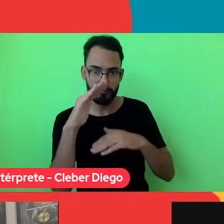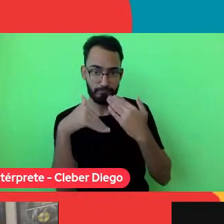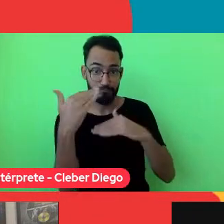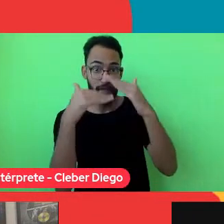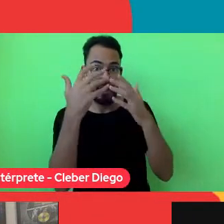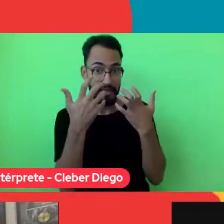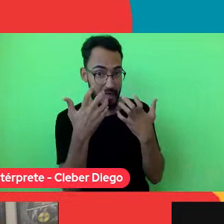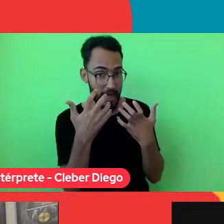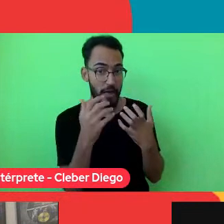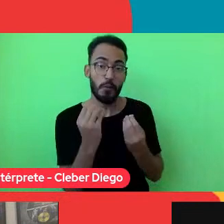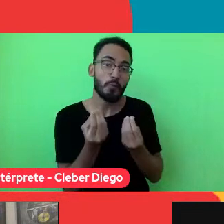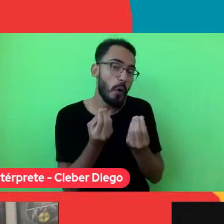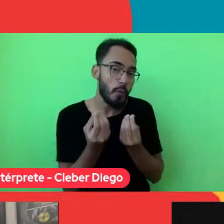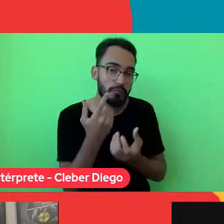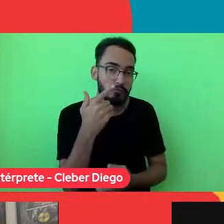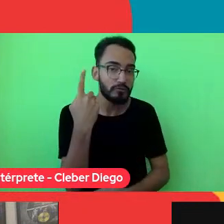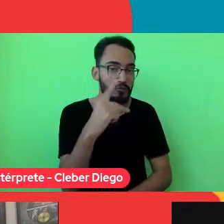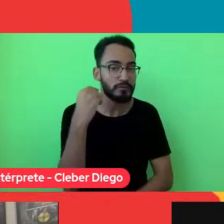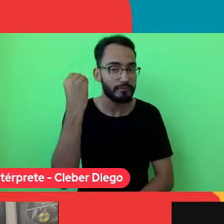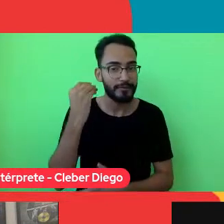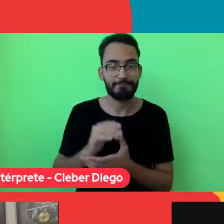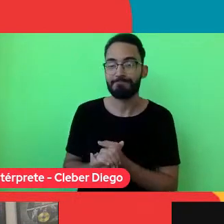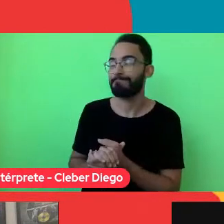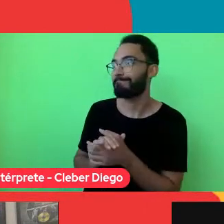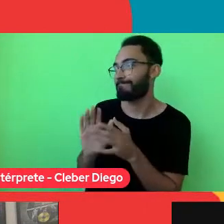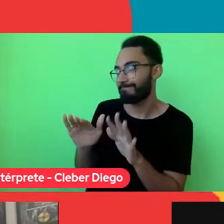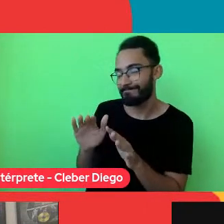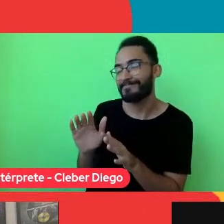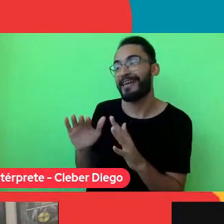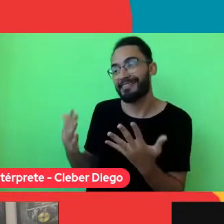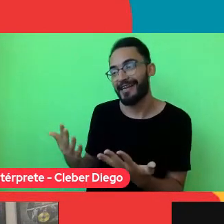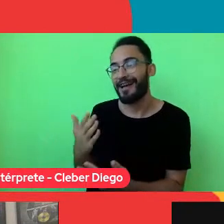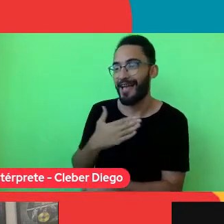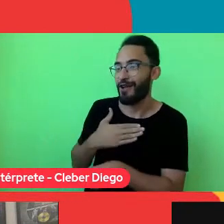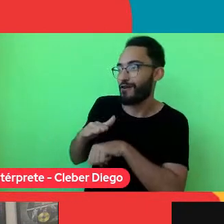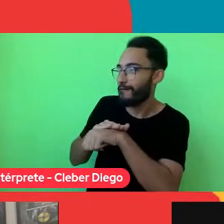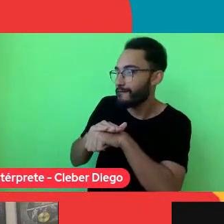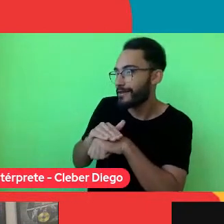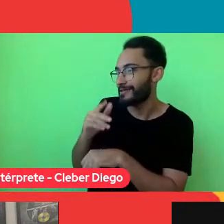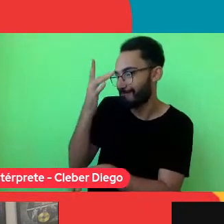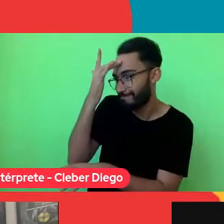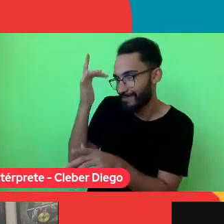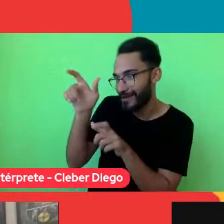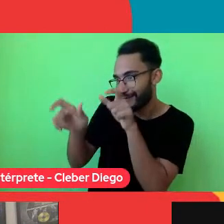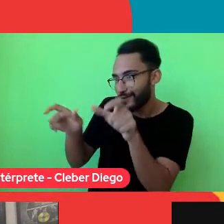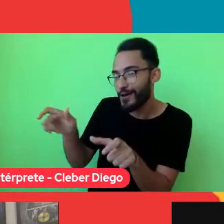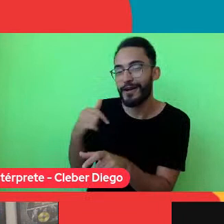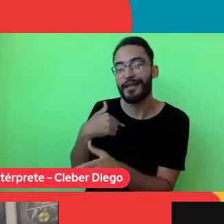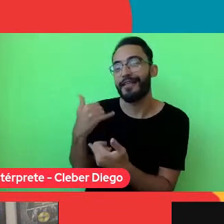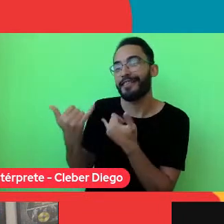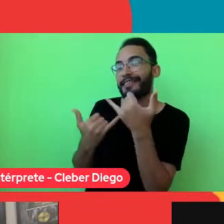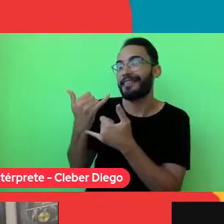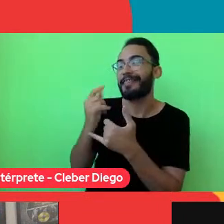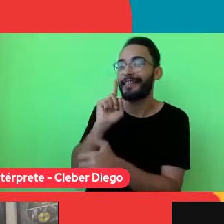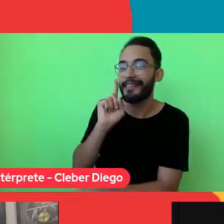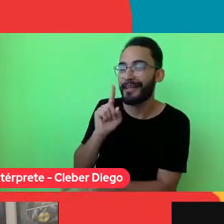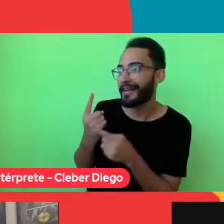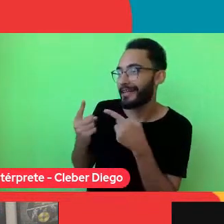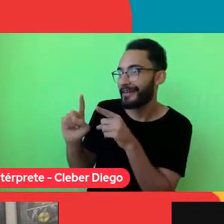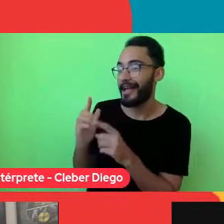gente. Não, eu até, às vezes, converso com algumas pessoas, até brinco, né, que eu já